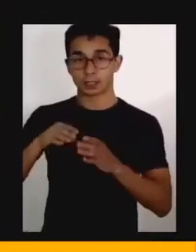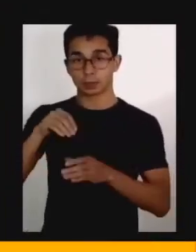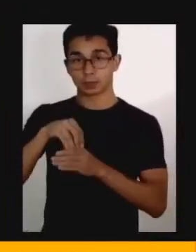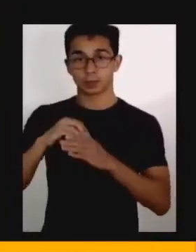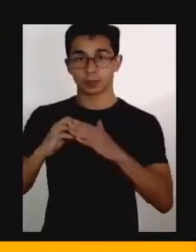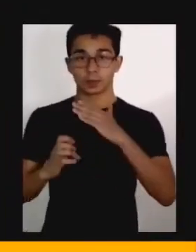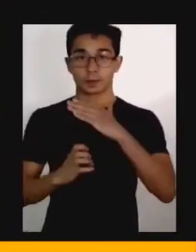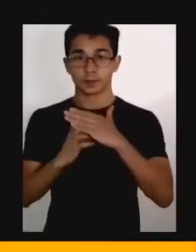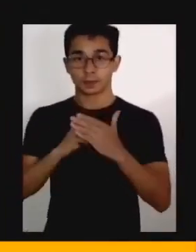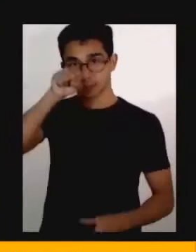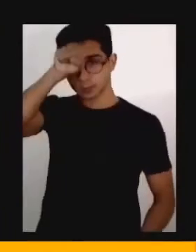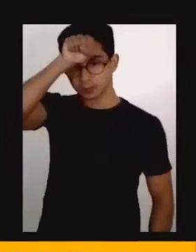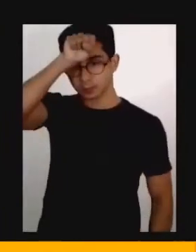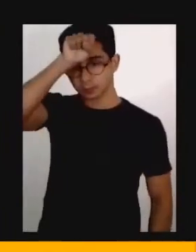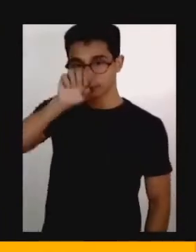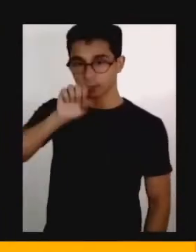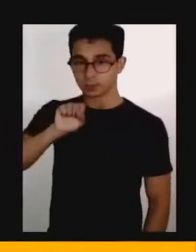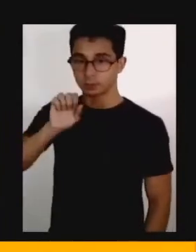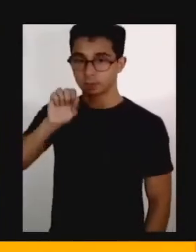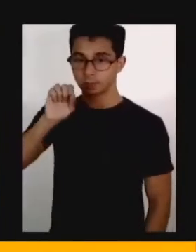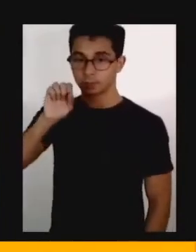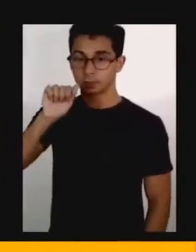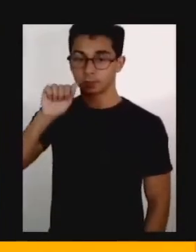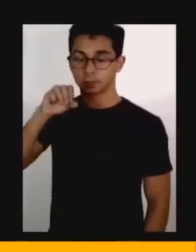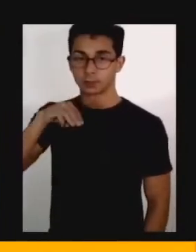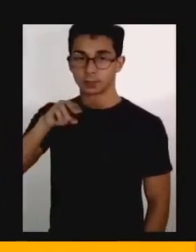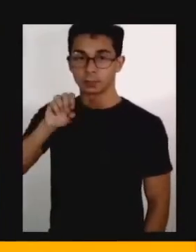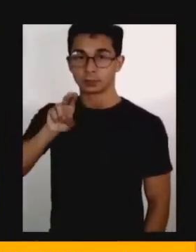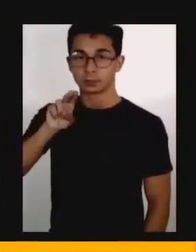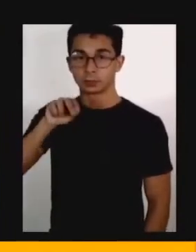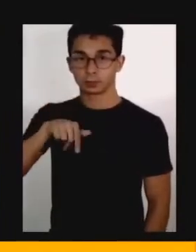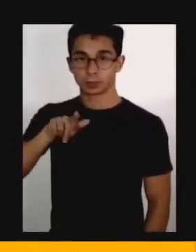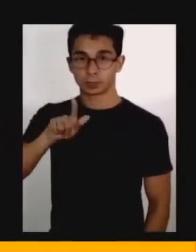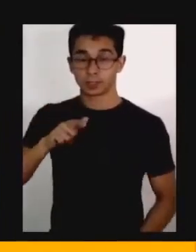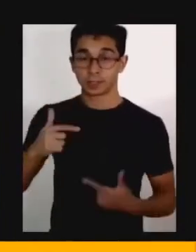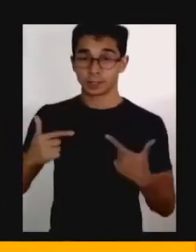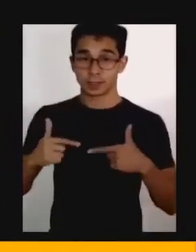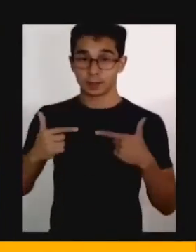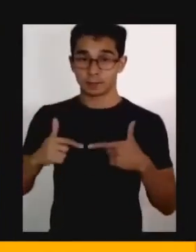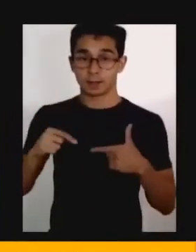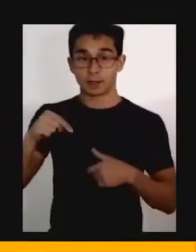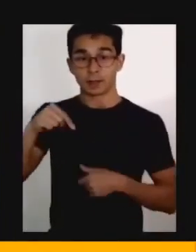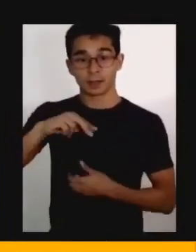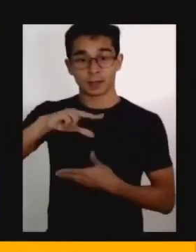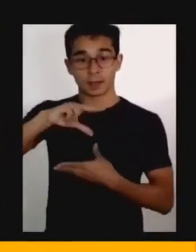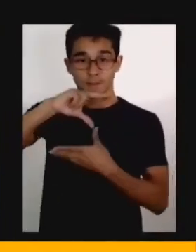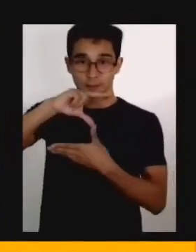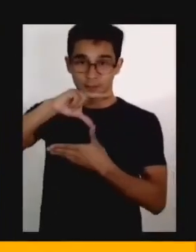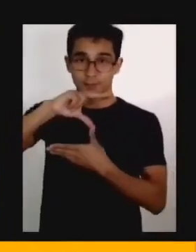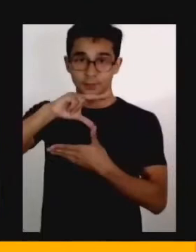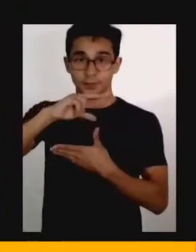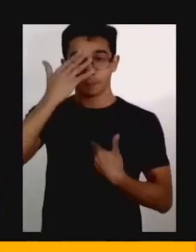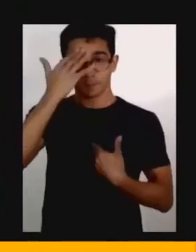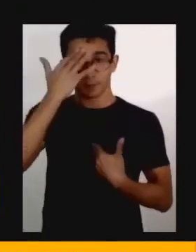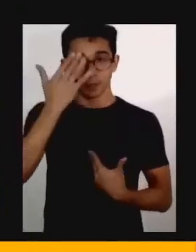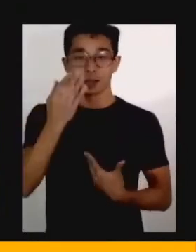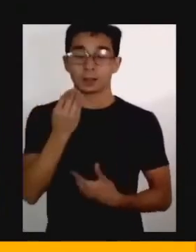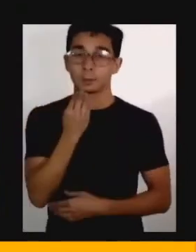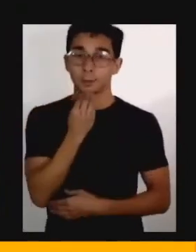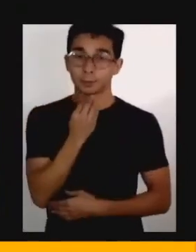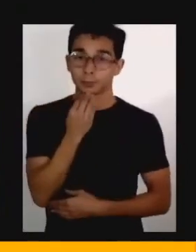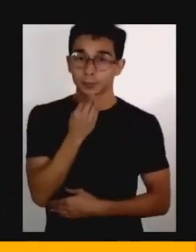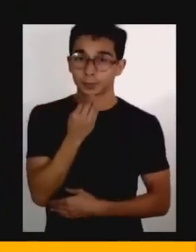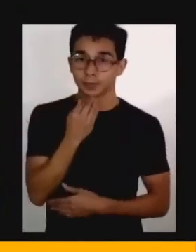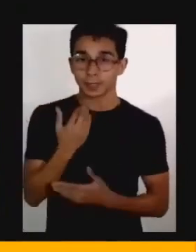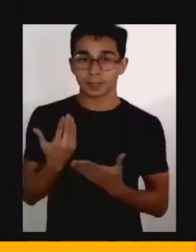escritório regional América Latina e queria agradecer a oportunidade de estar aqui com vocês, falando um